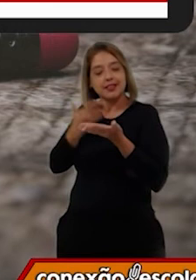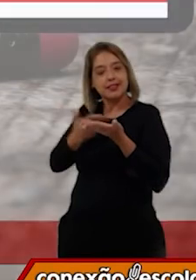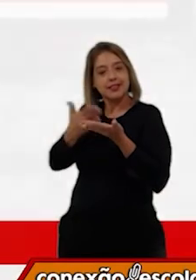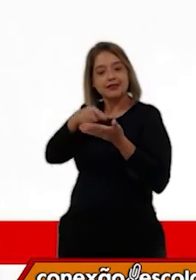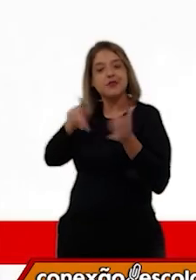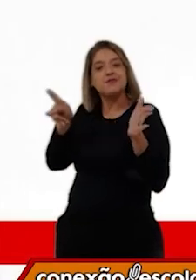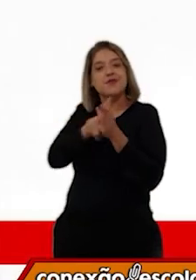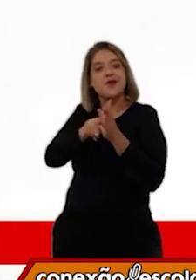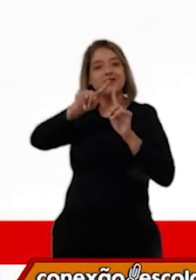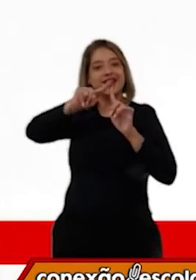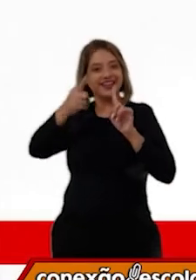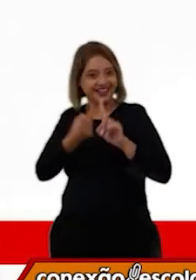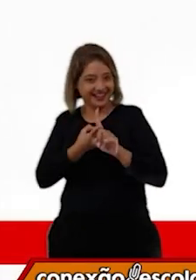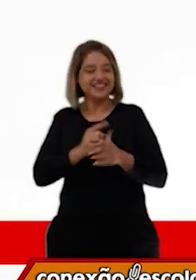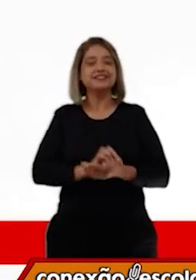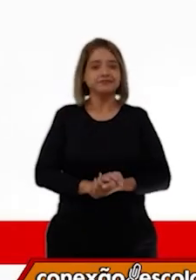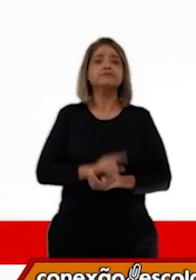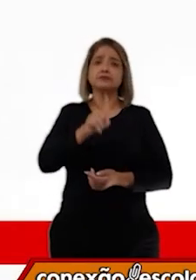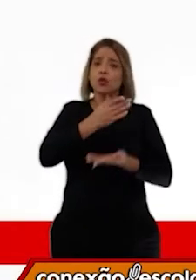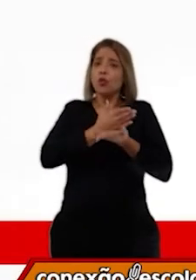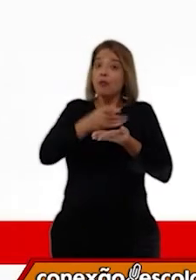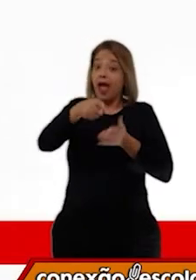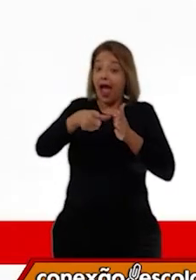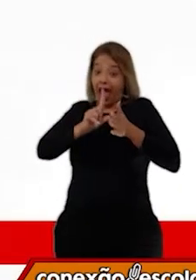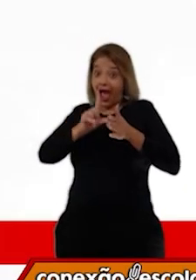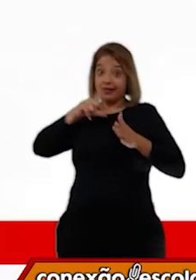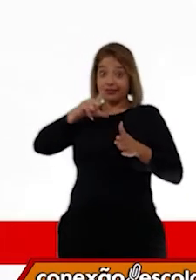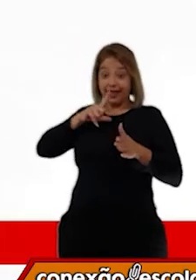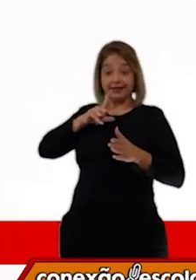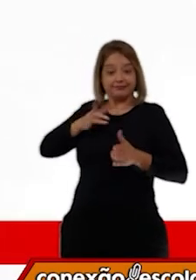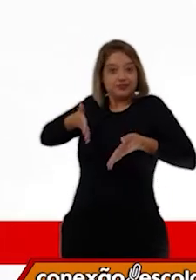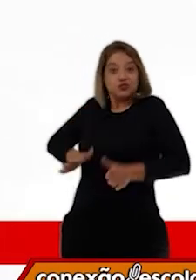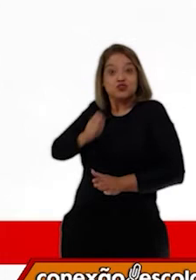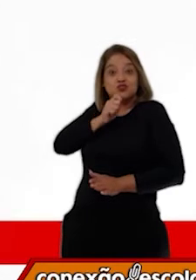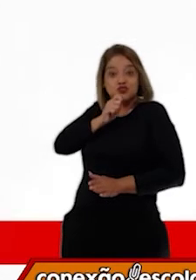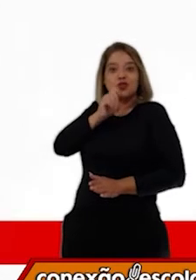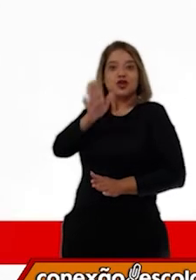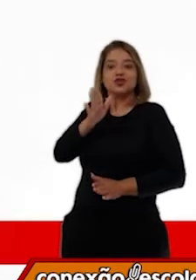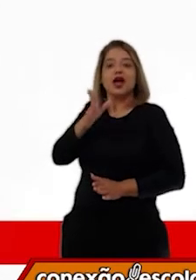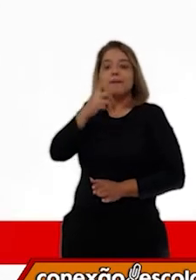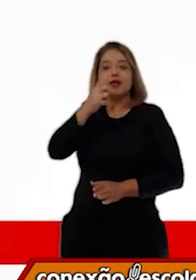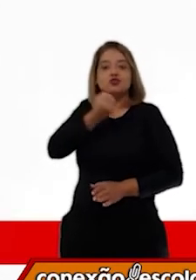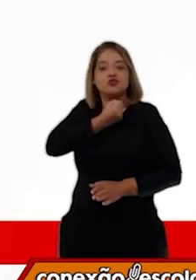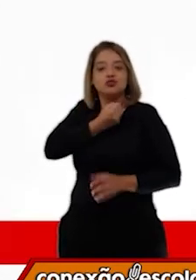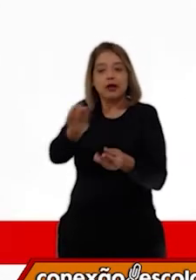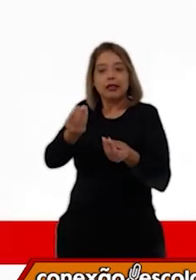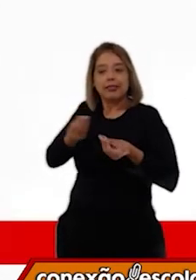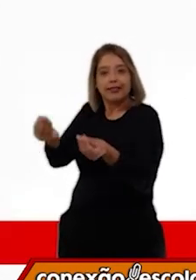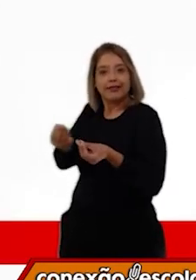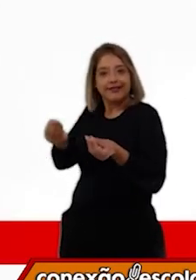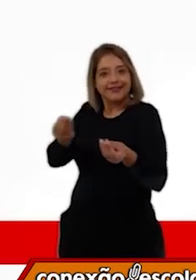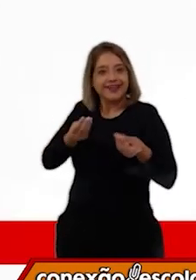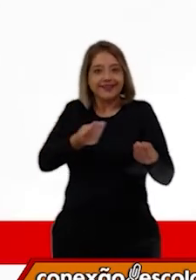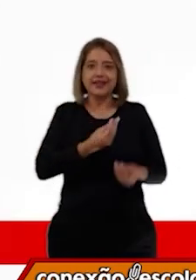gestante. Começa aí até mesmo antes de você nascer. Os números já começam a fazer parte da sua vida quando